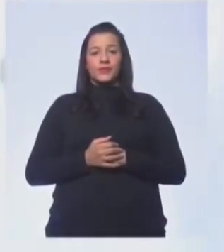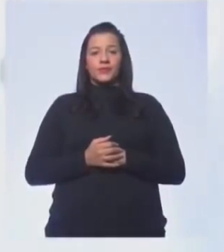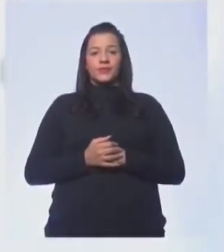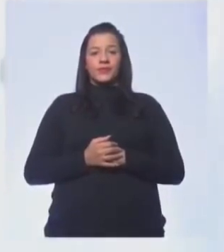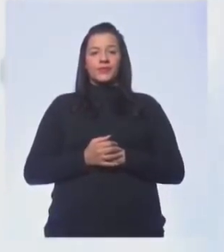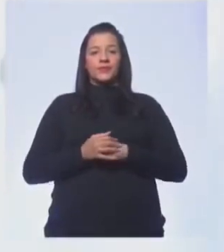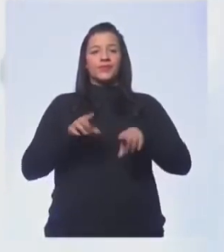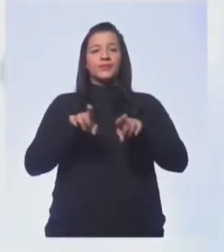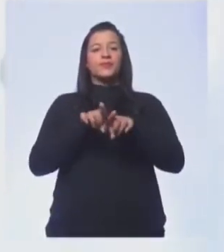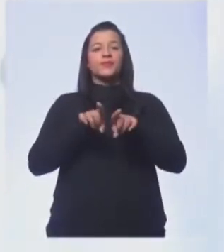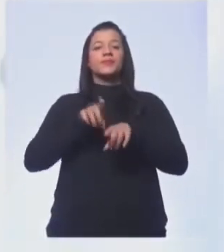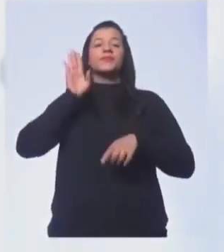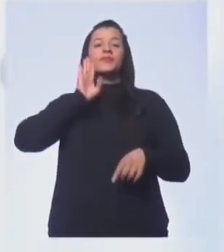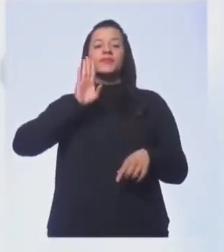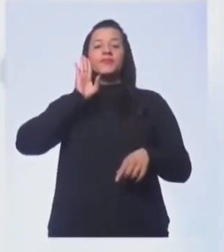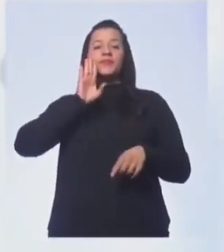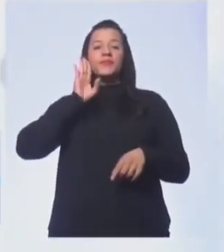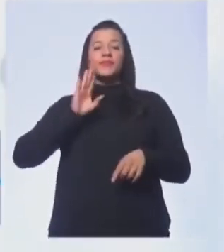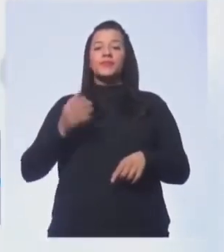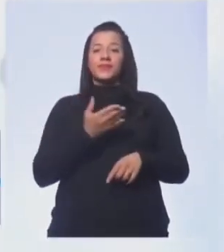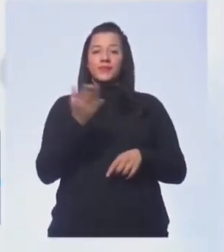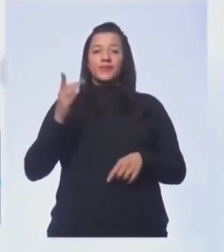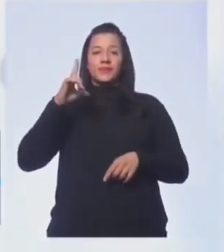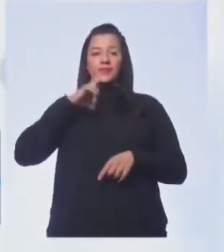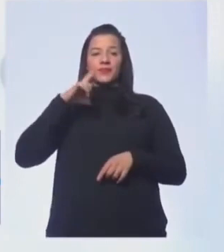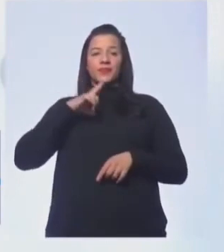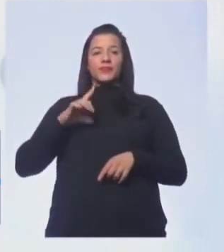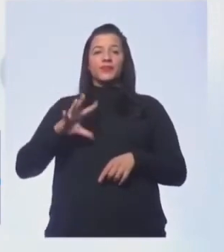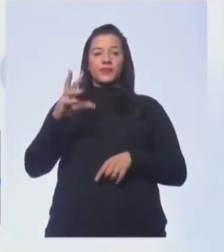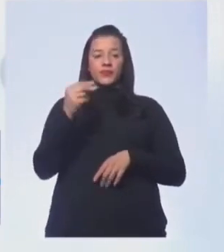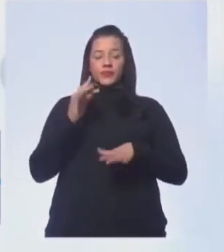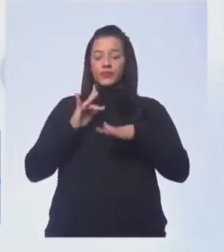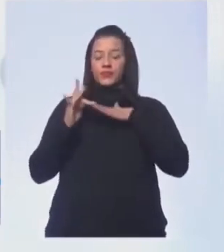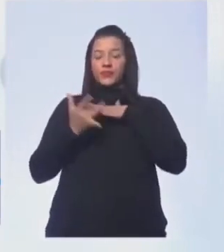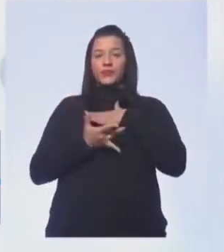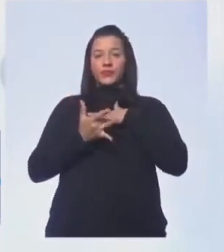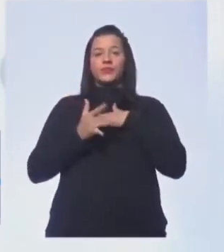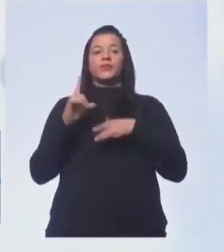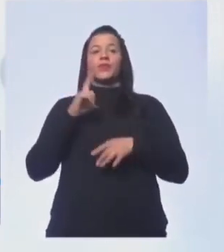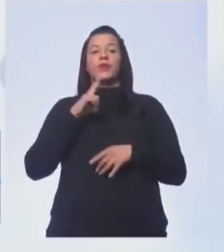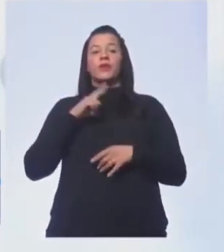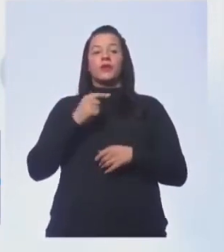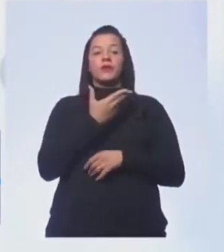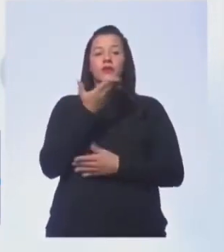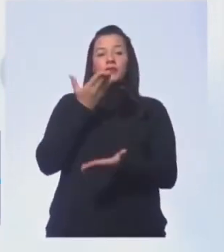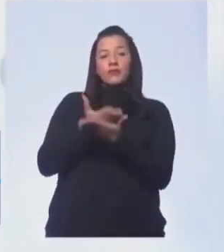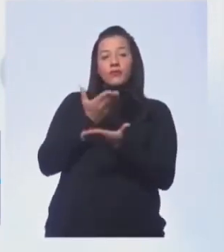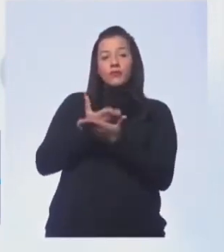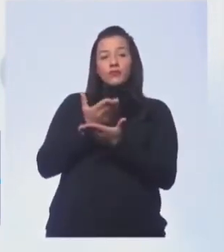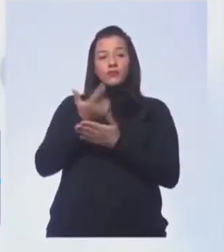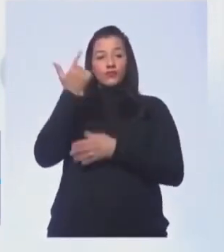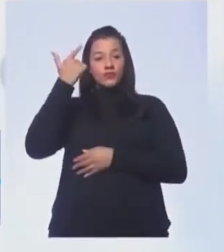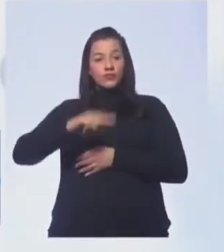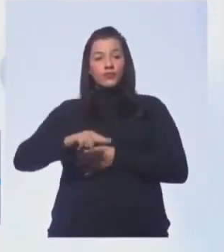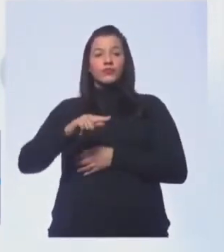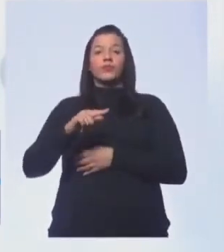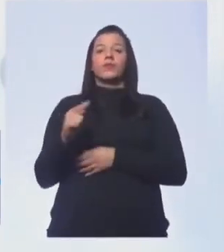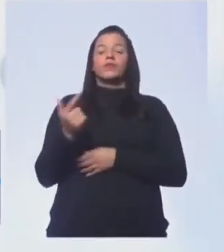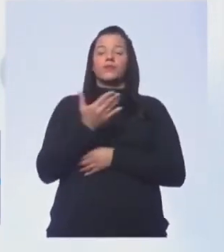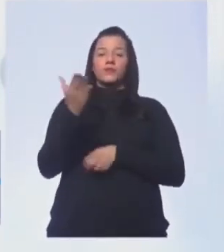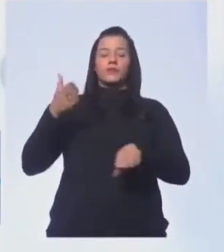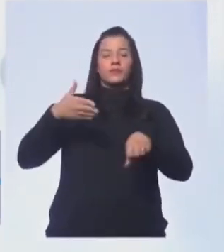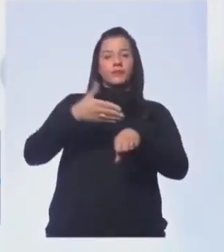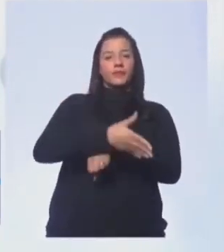Bacana isso, né? Além de tudo, e no final ainda põe a rede social, que aí quem está vendo a aula quiser ver mais, pode entrar lá